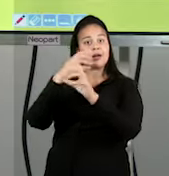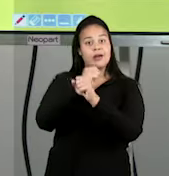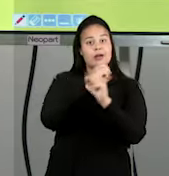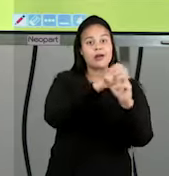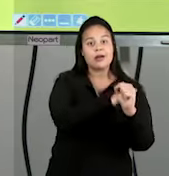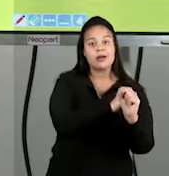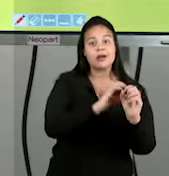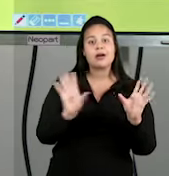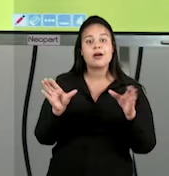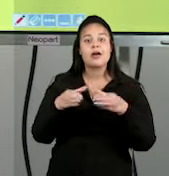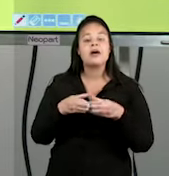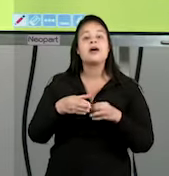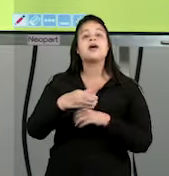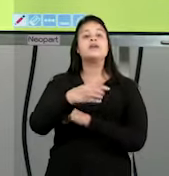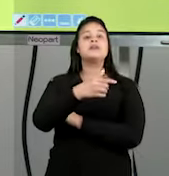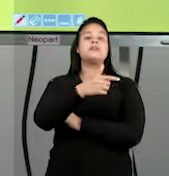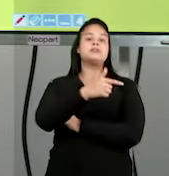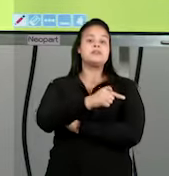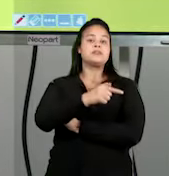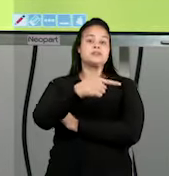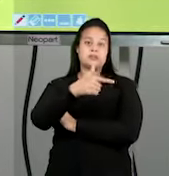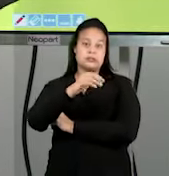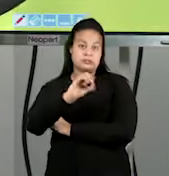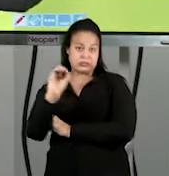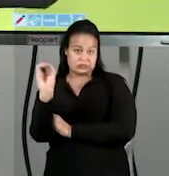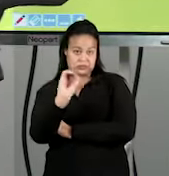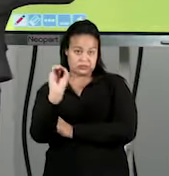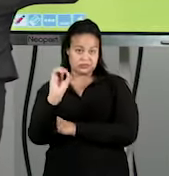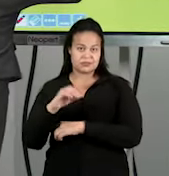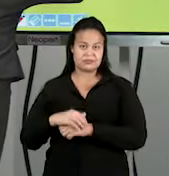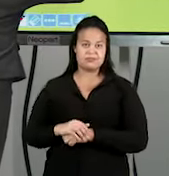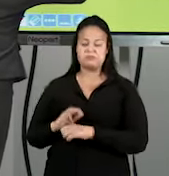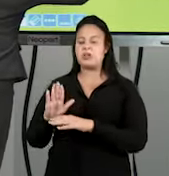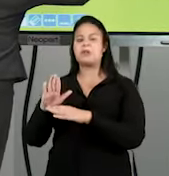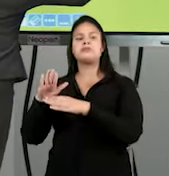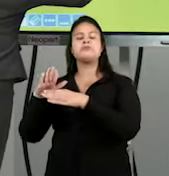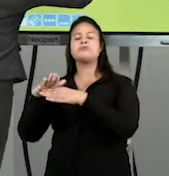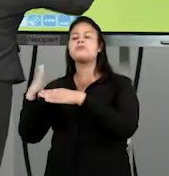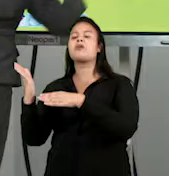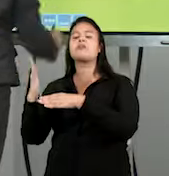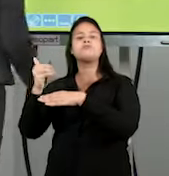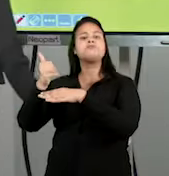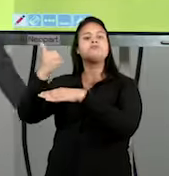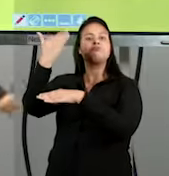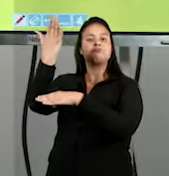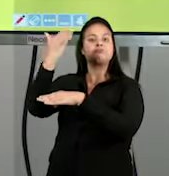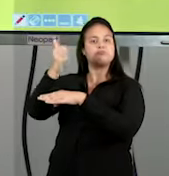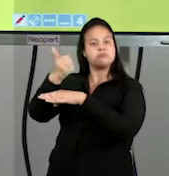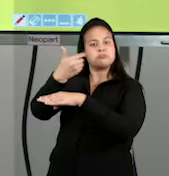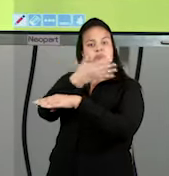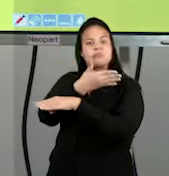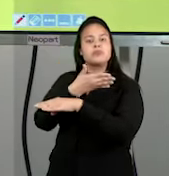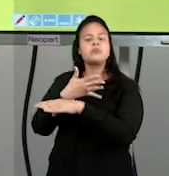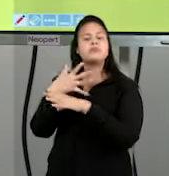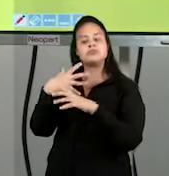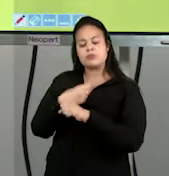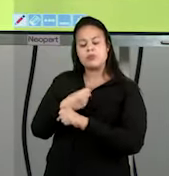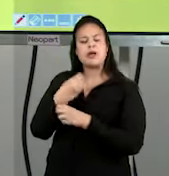720 graus, ok? E esse ângulo externo aqui, vocês lembram como que eu posso